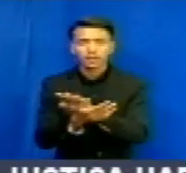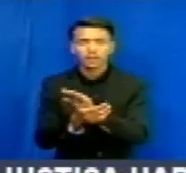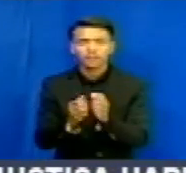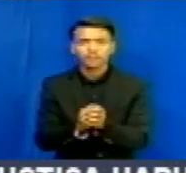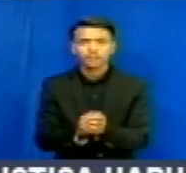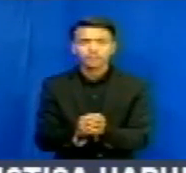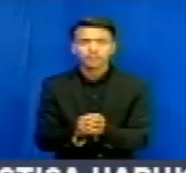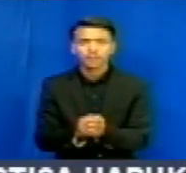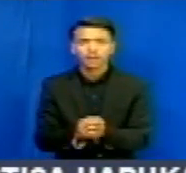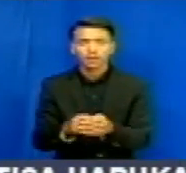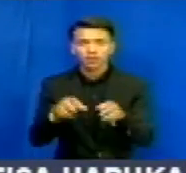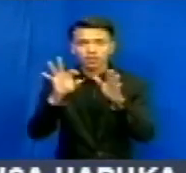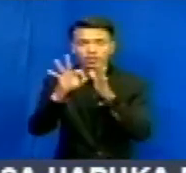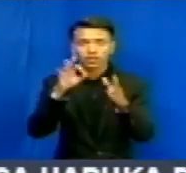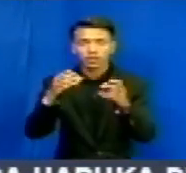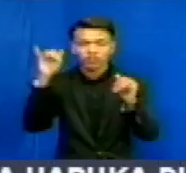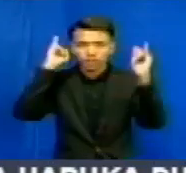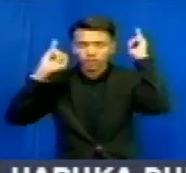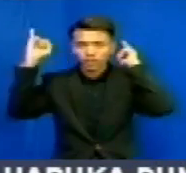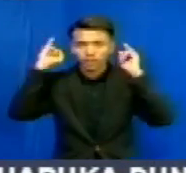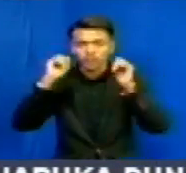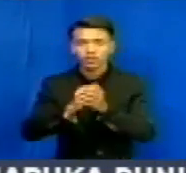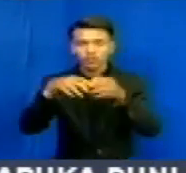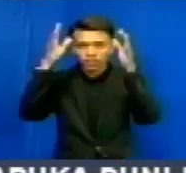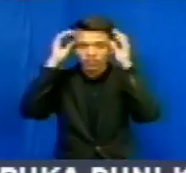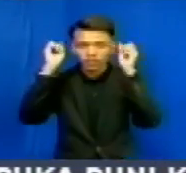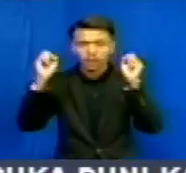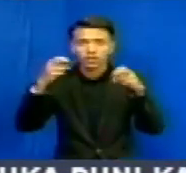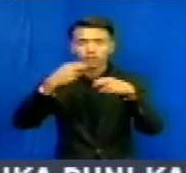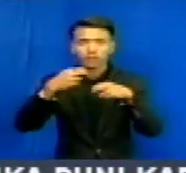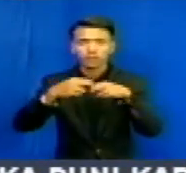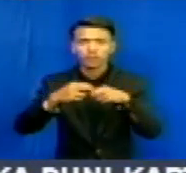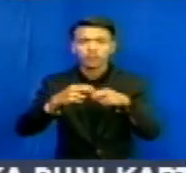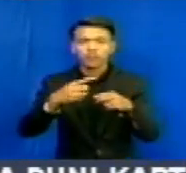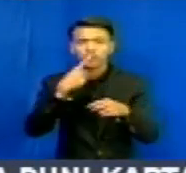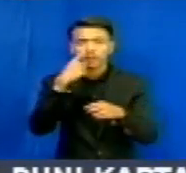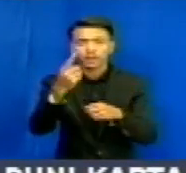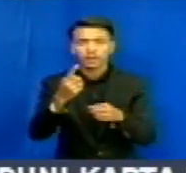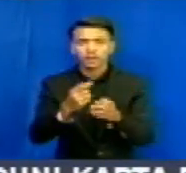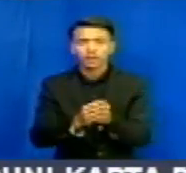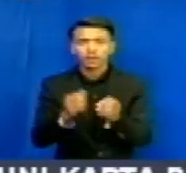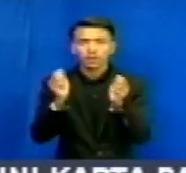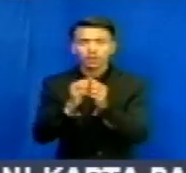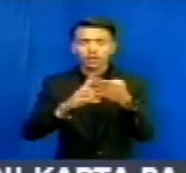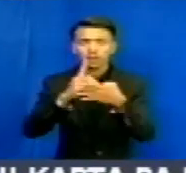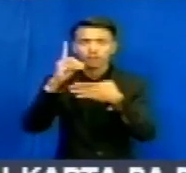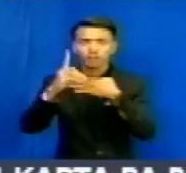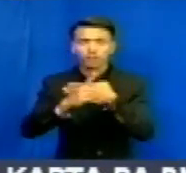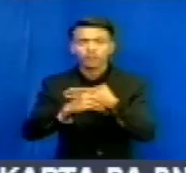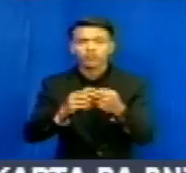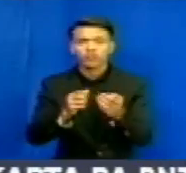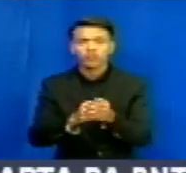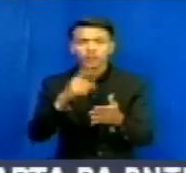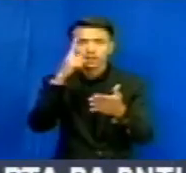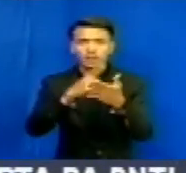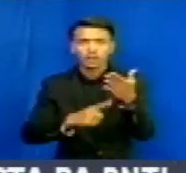tema de público a tu reta informação. Sim, presidente, o desafio logo que ele também o presidente menciona no mostro o desenvolvimento durante né,